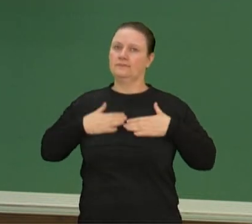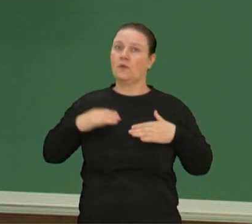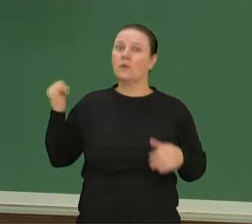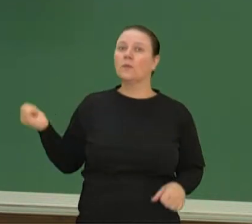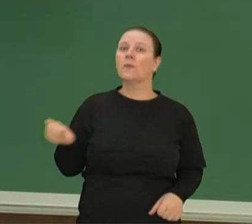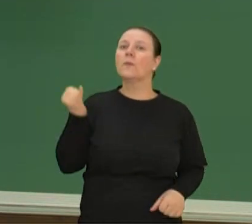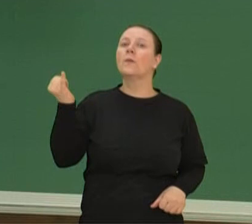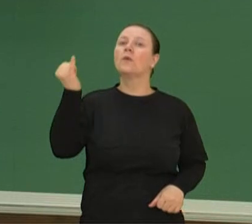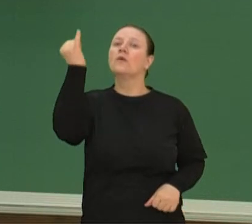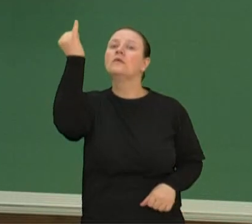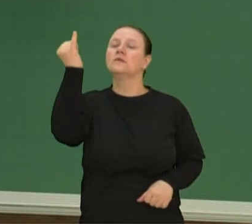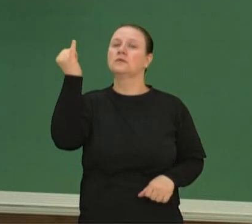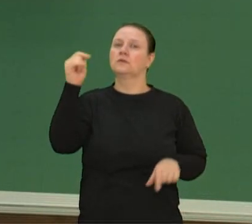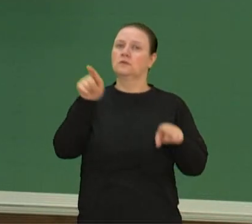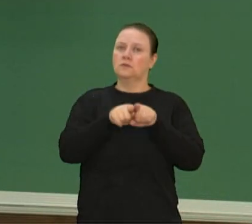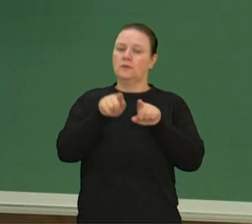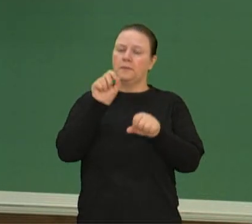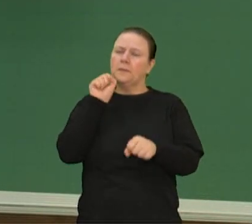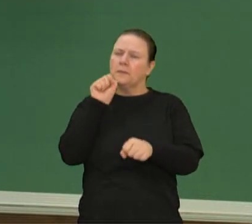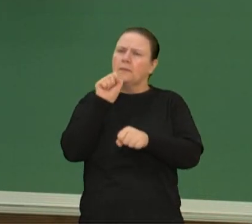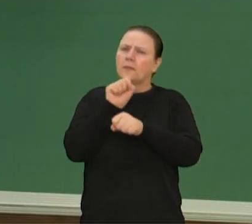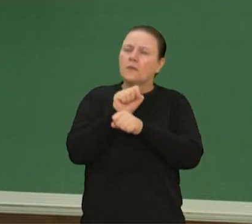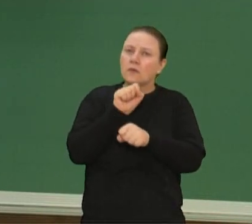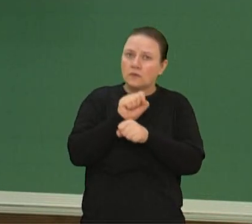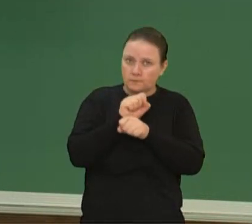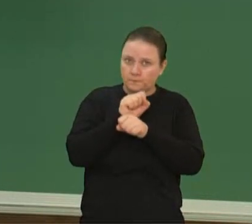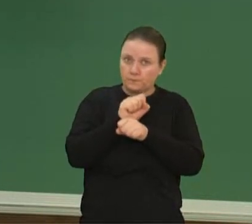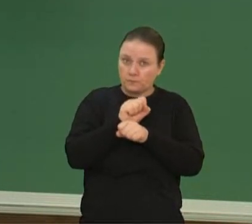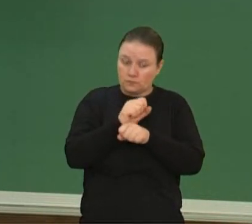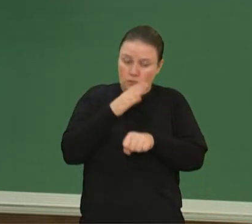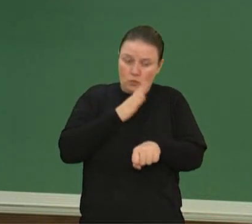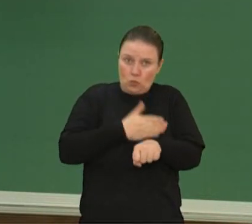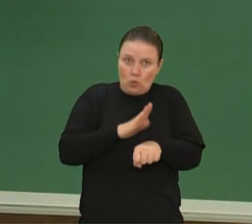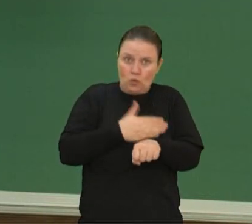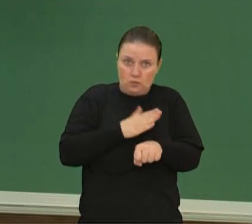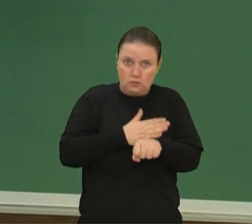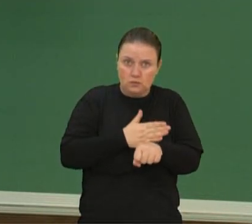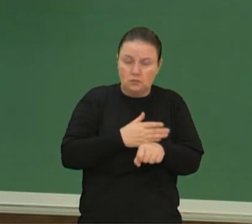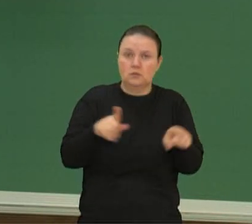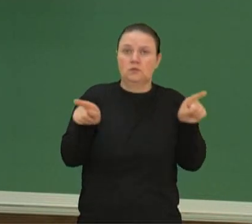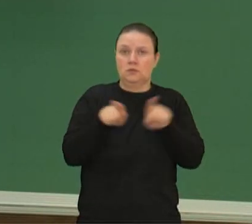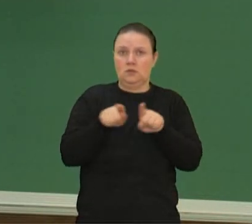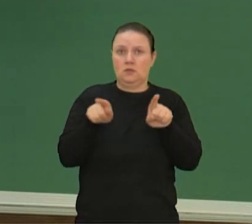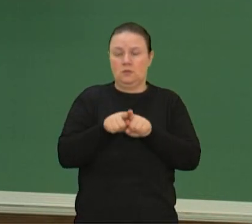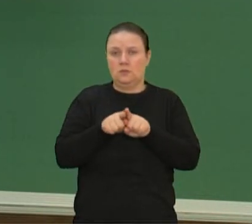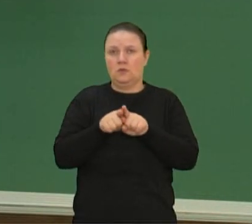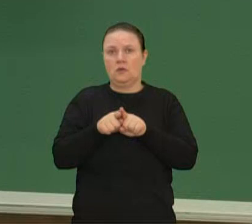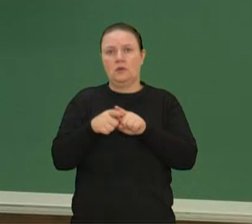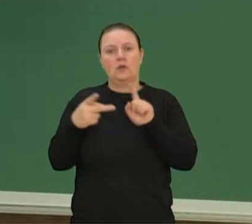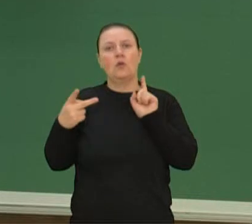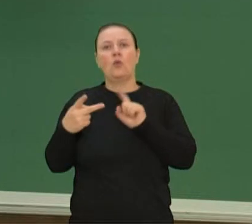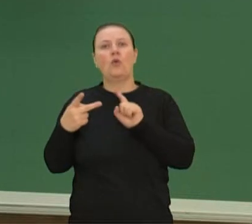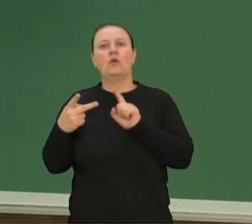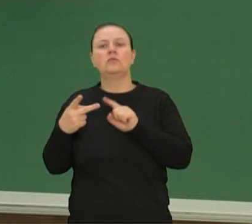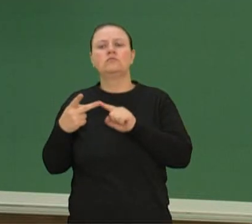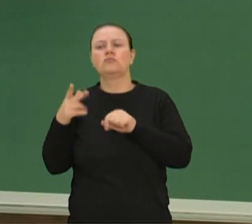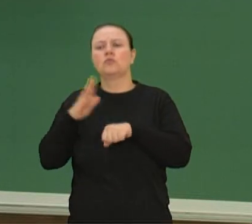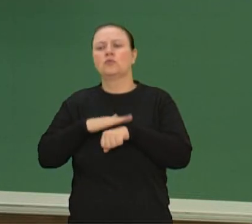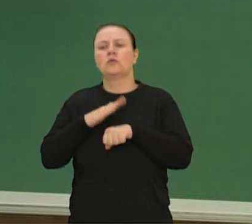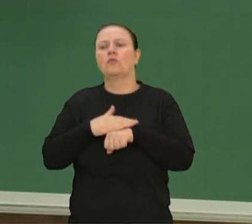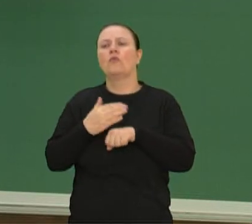você descanse tanto durante o treino quanto no tempo que você não está na academia. Nós